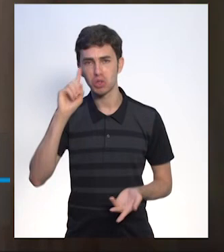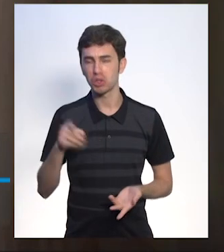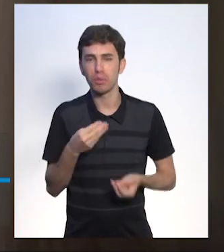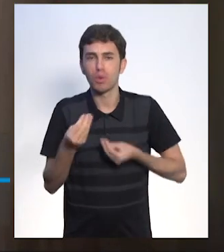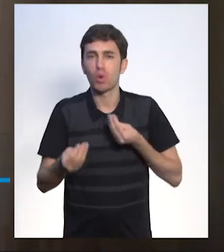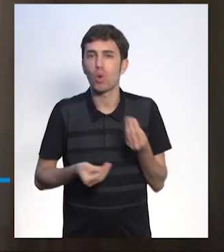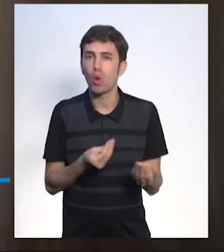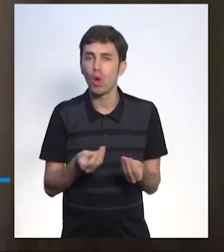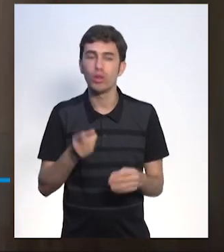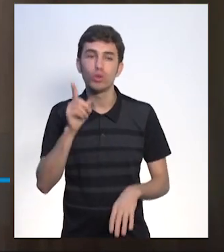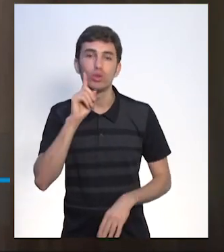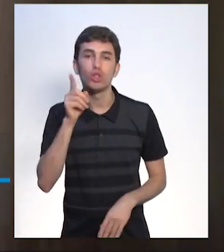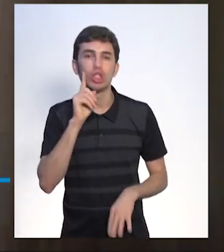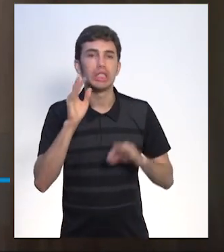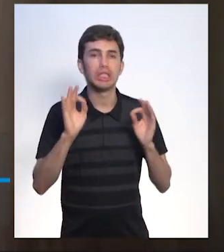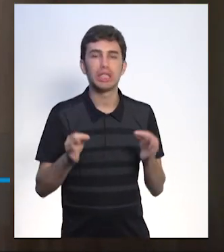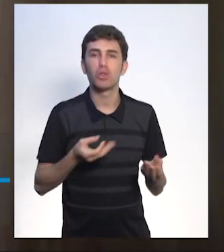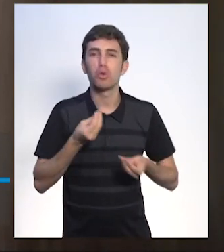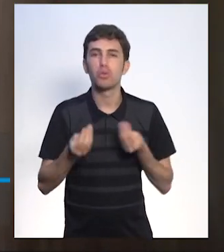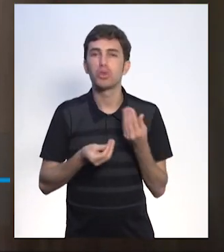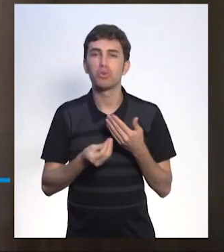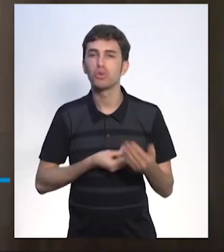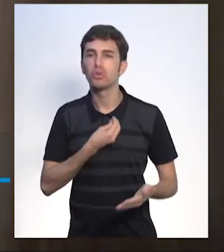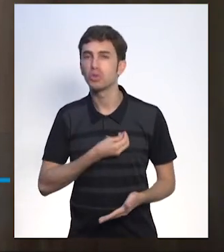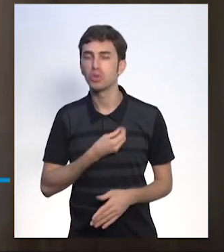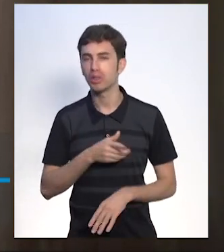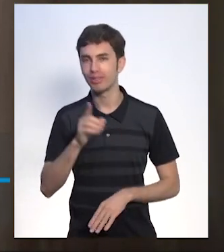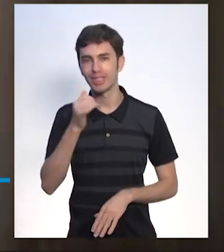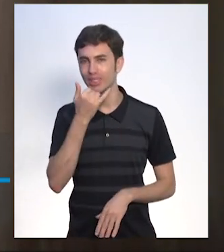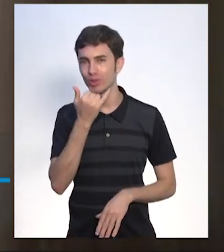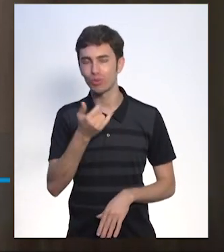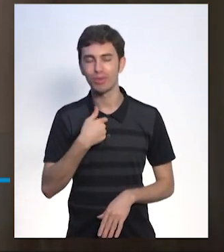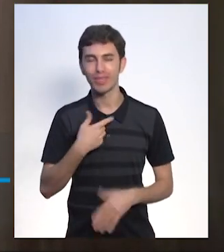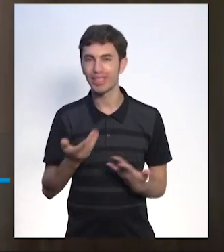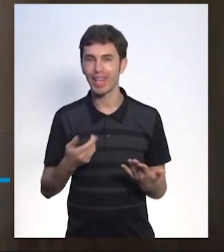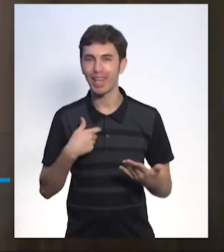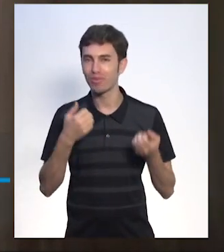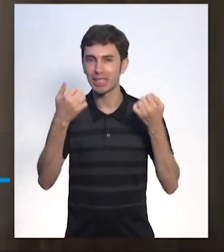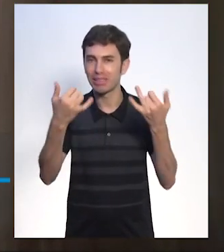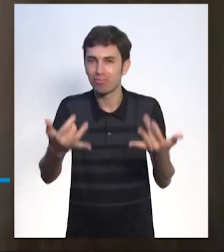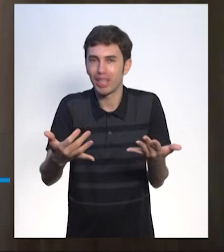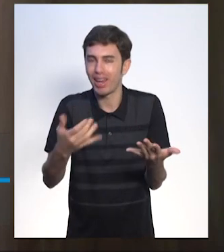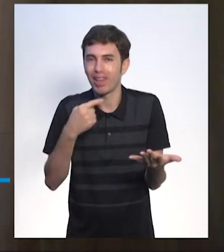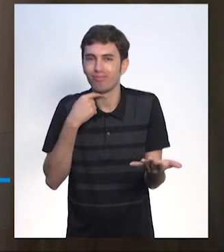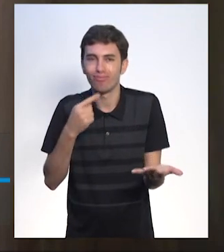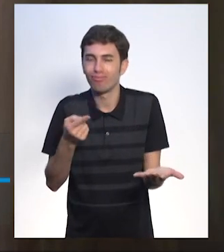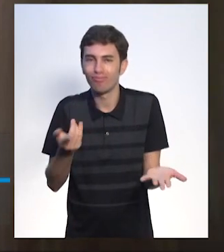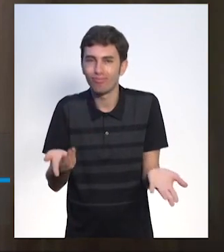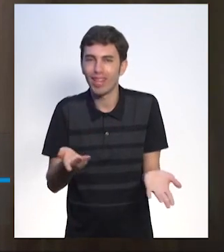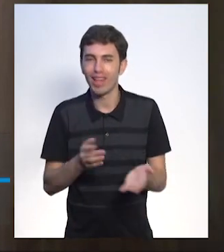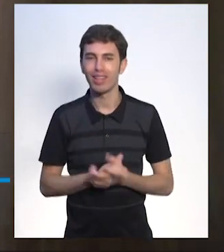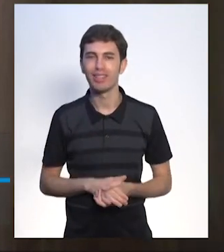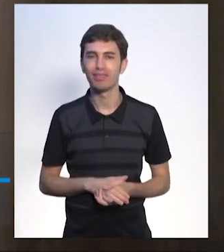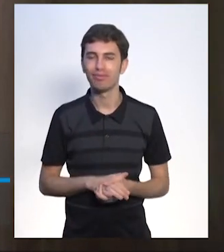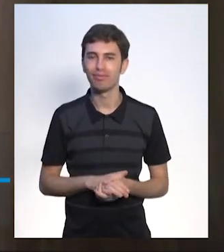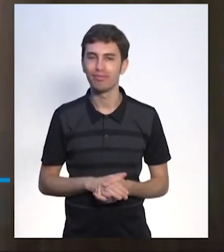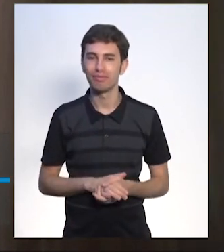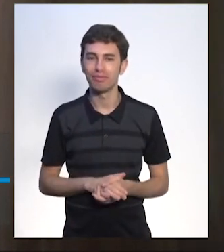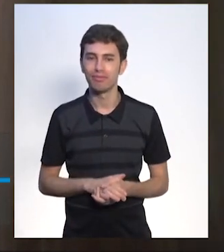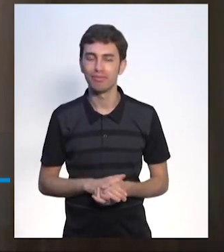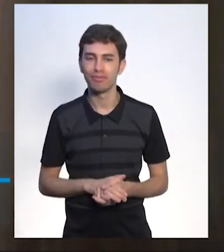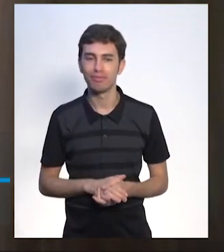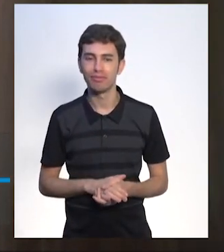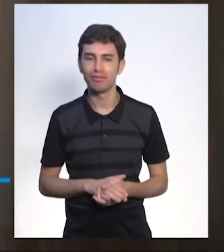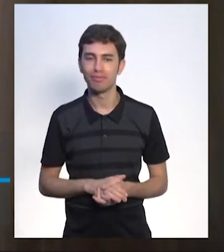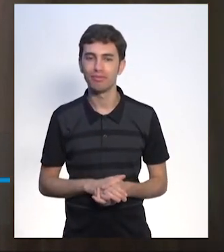é que funciona essa parte, tá bom? Sinto muito, mas nesse ponto a gente não vai poder ajudar, não. E